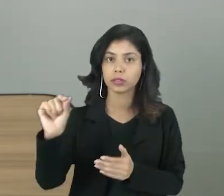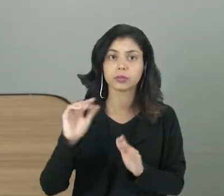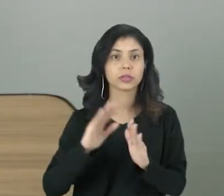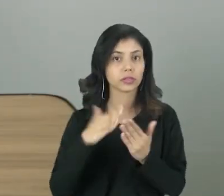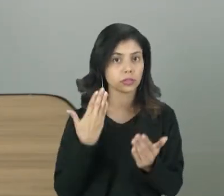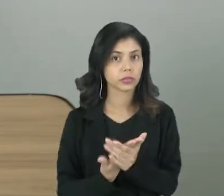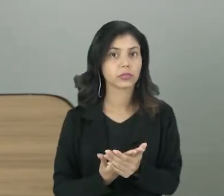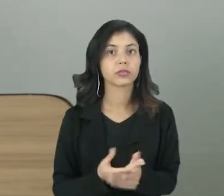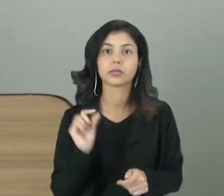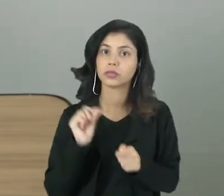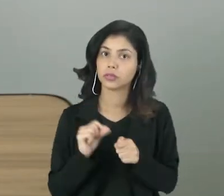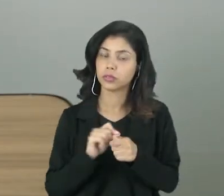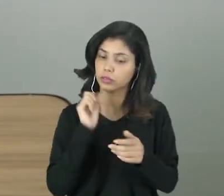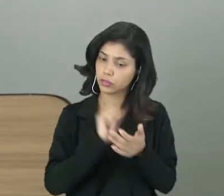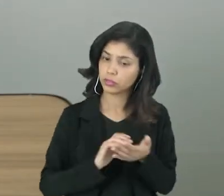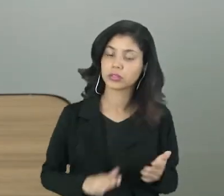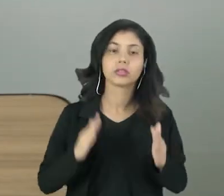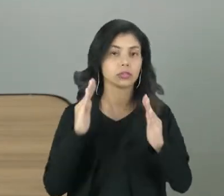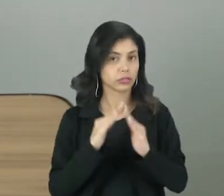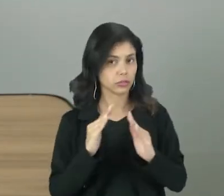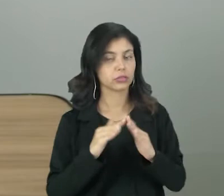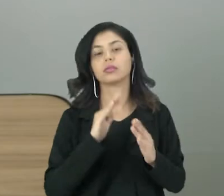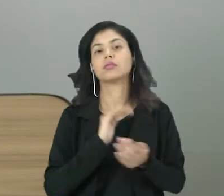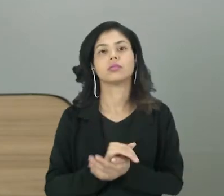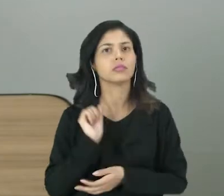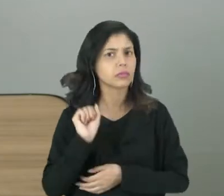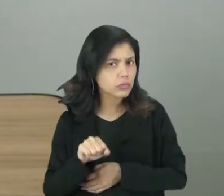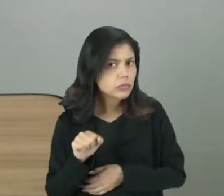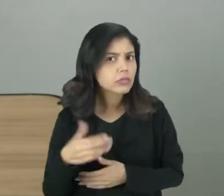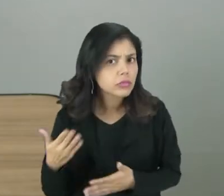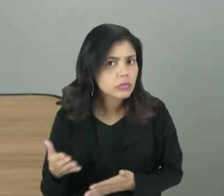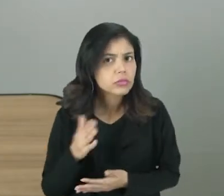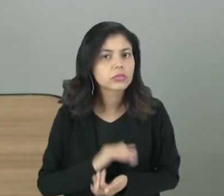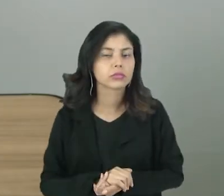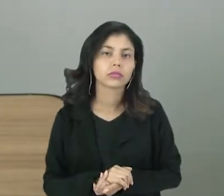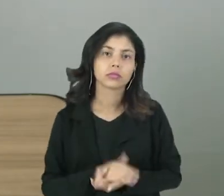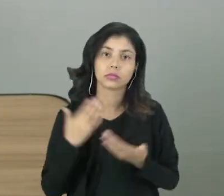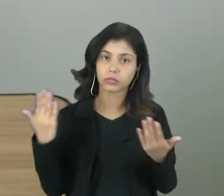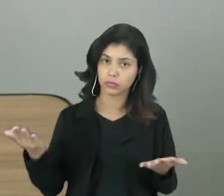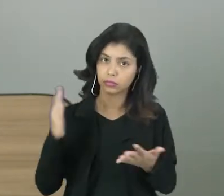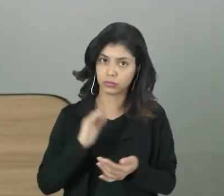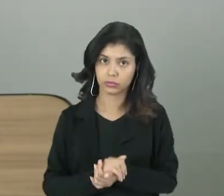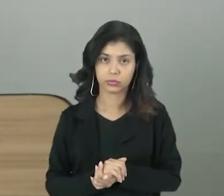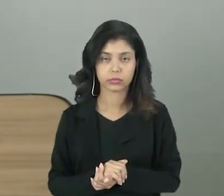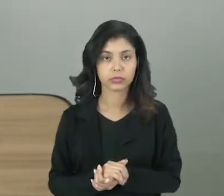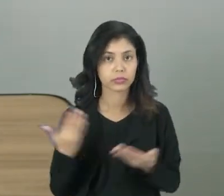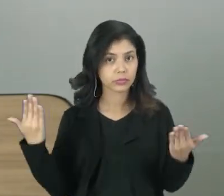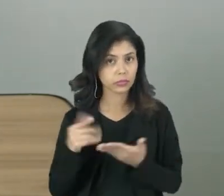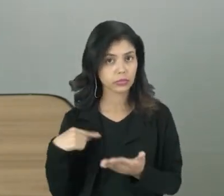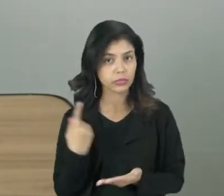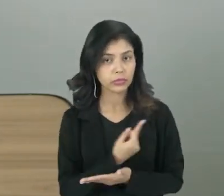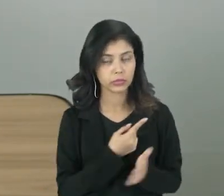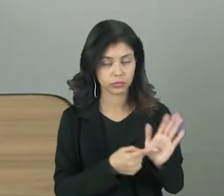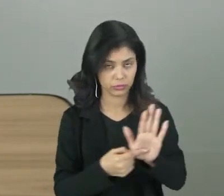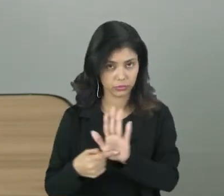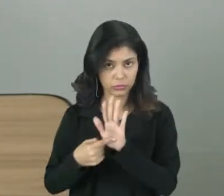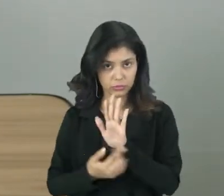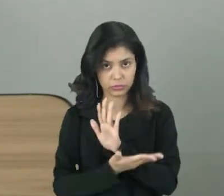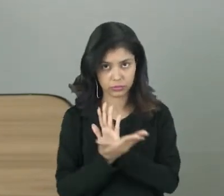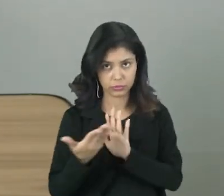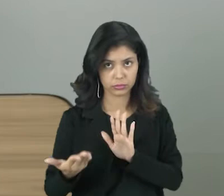escola deixando de fazer as atividades em casa não é mesmo crianças Então agora eu vou mostrar